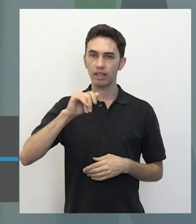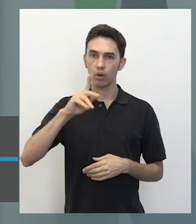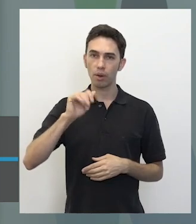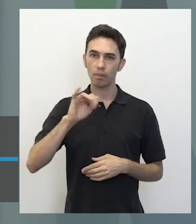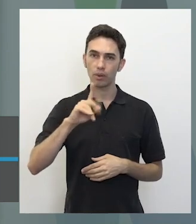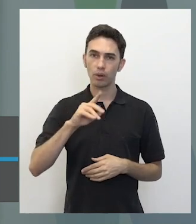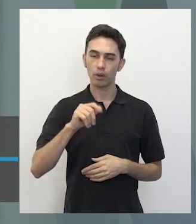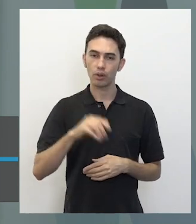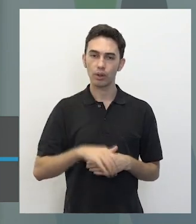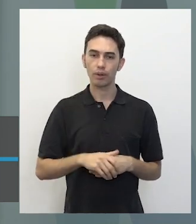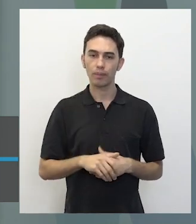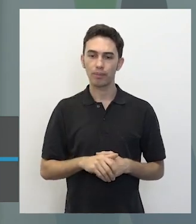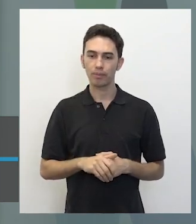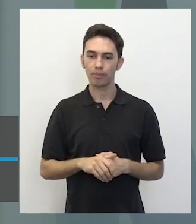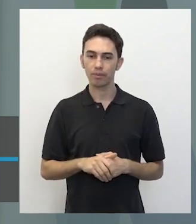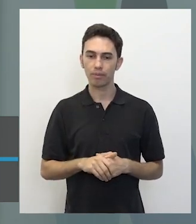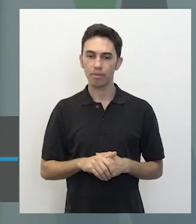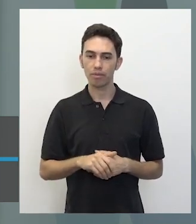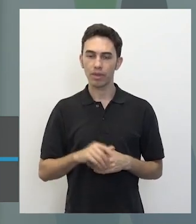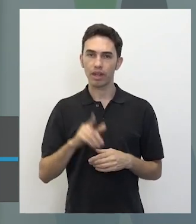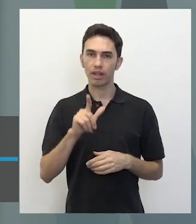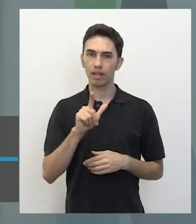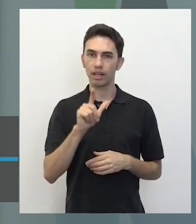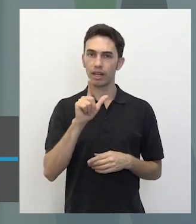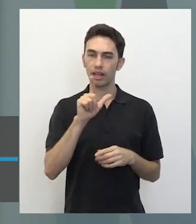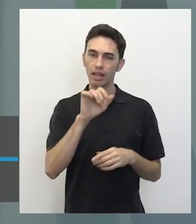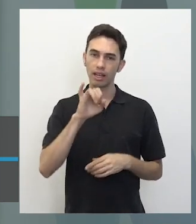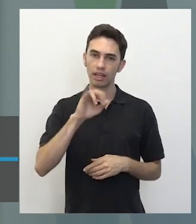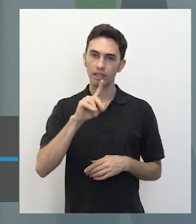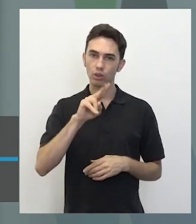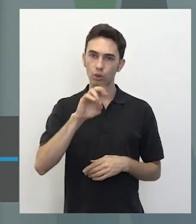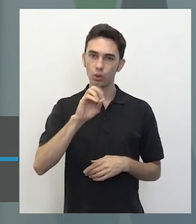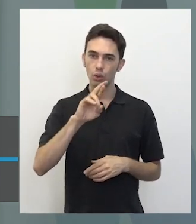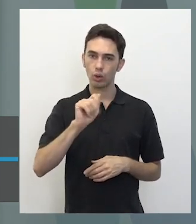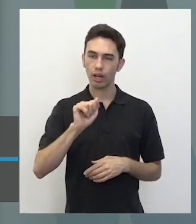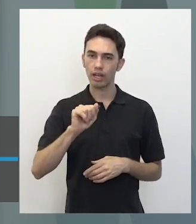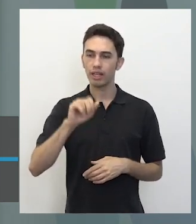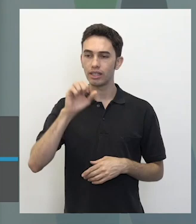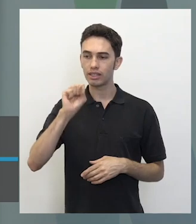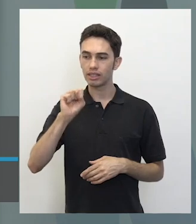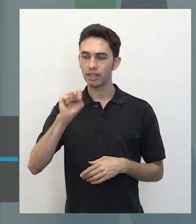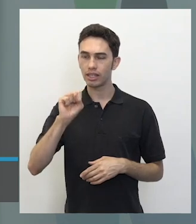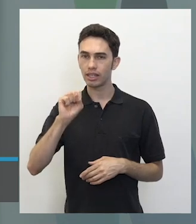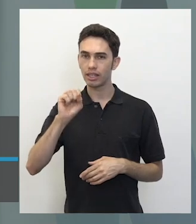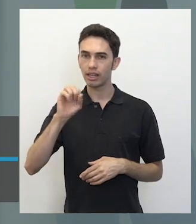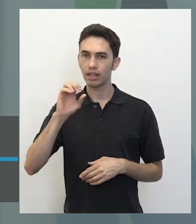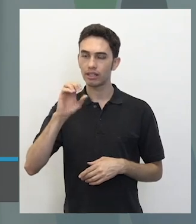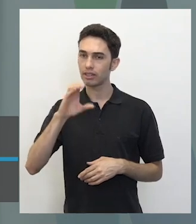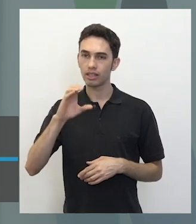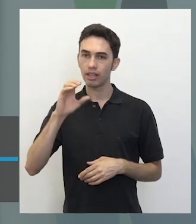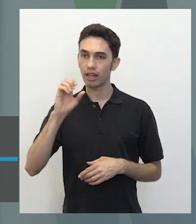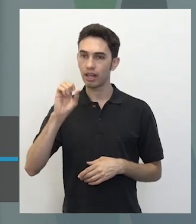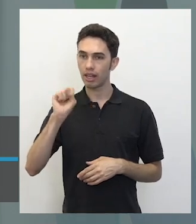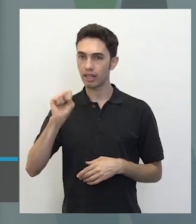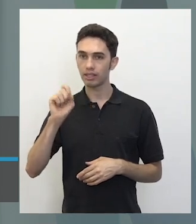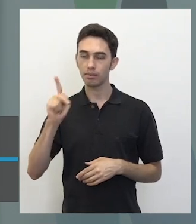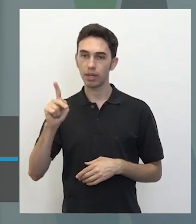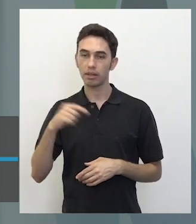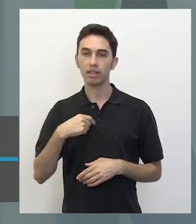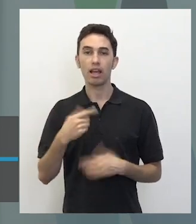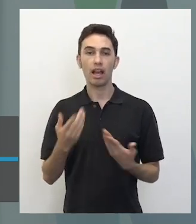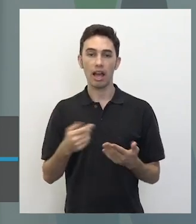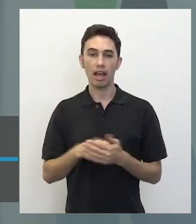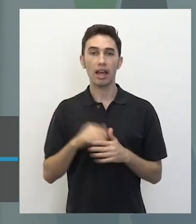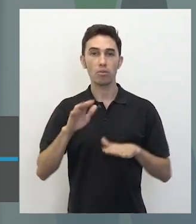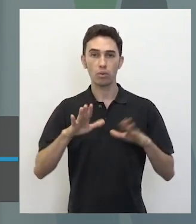a hashtag leitura CMSP, leitura CMSP, ou fala com a gente direto, pelo direct. Muitos professores nos procuram e falam, eu